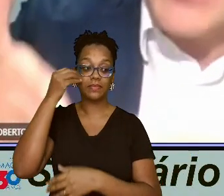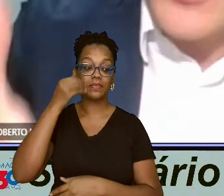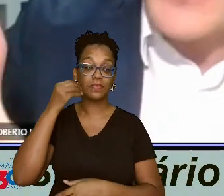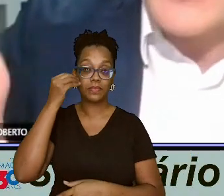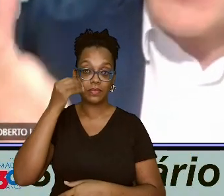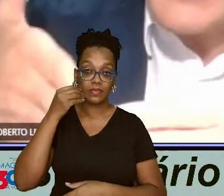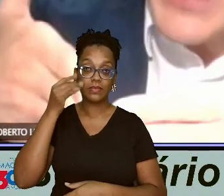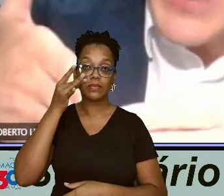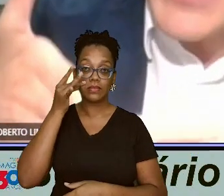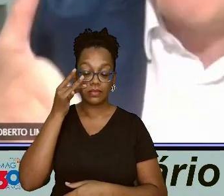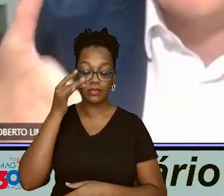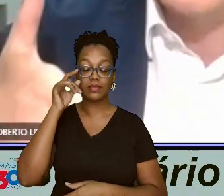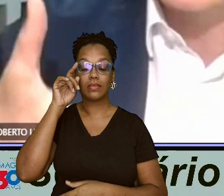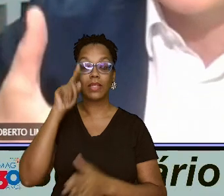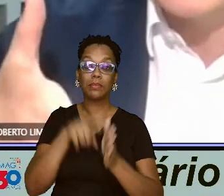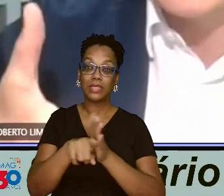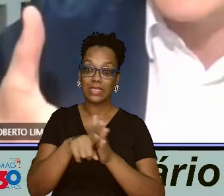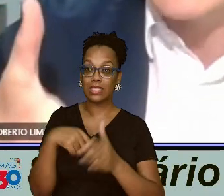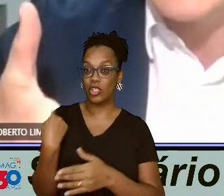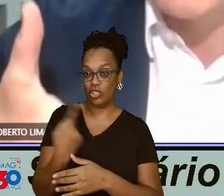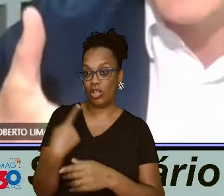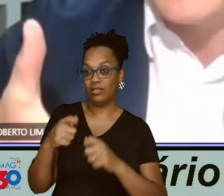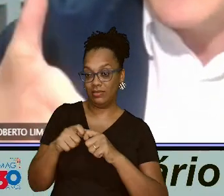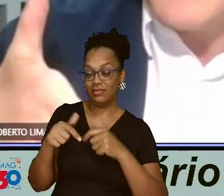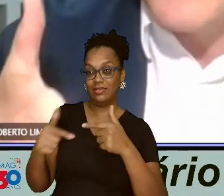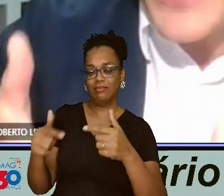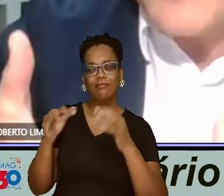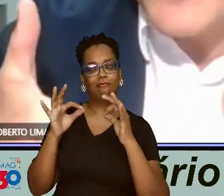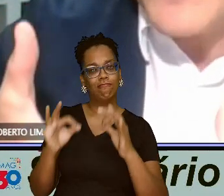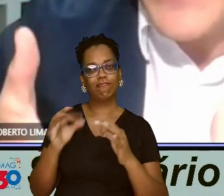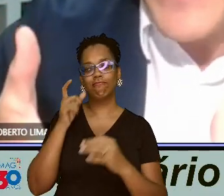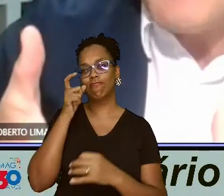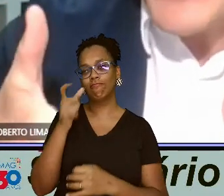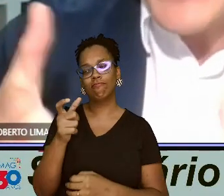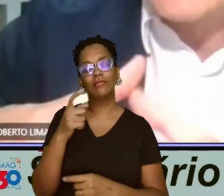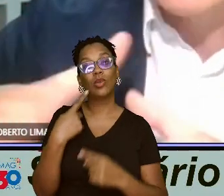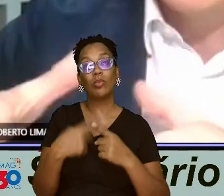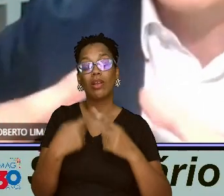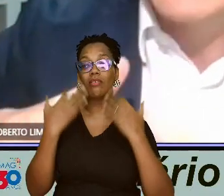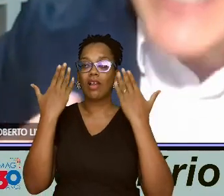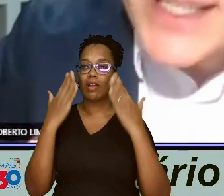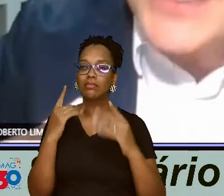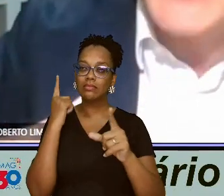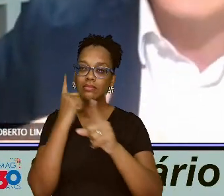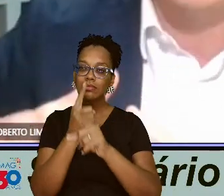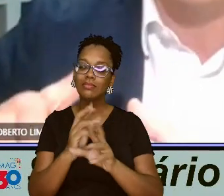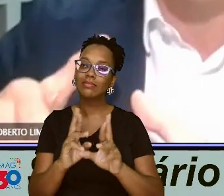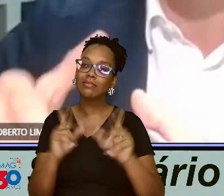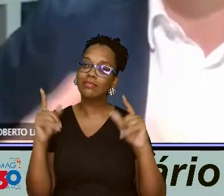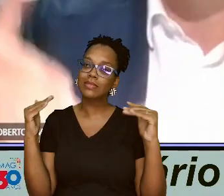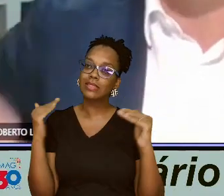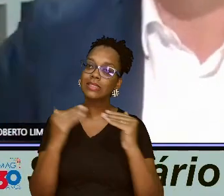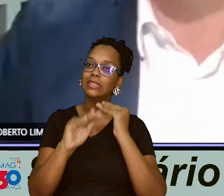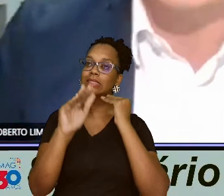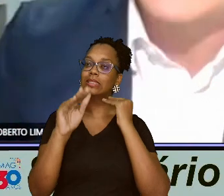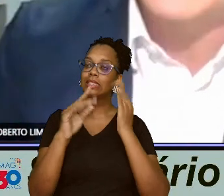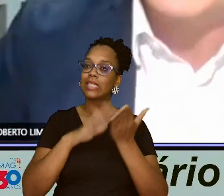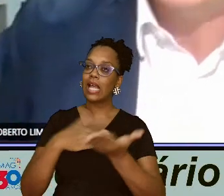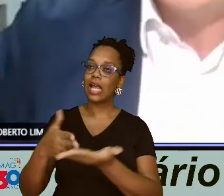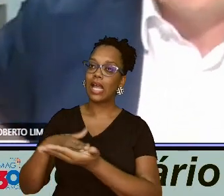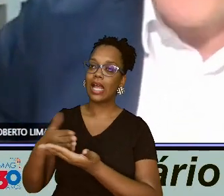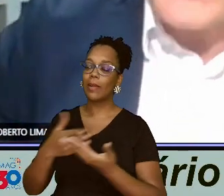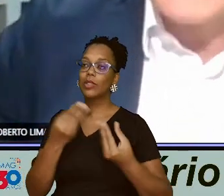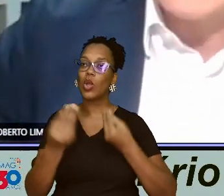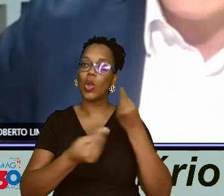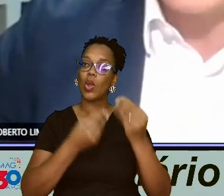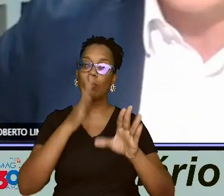essa pesquisa que nós fizemos, é justamente interessante, porque vai verificar essa divergência de interpretações e como esse